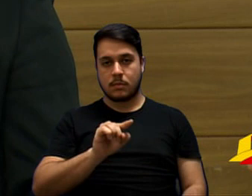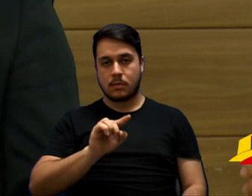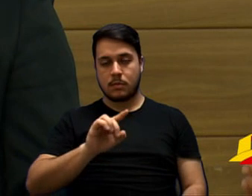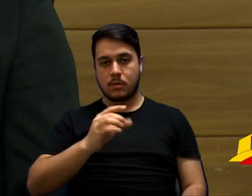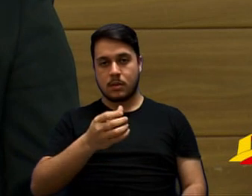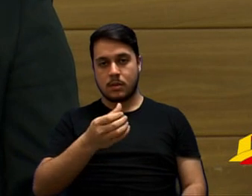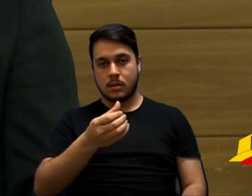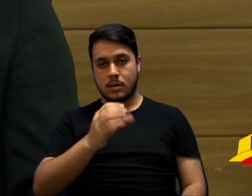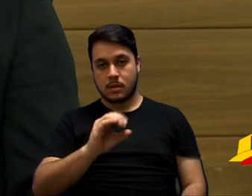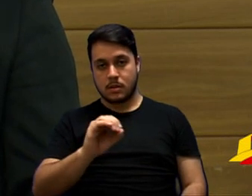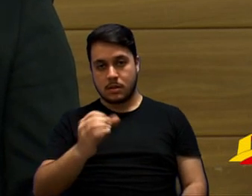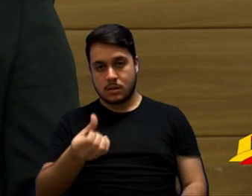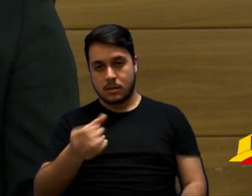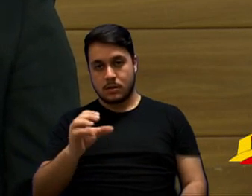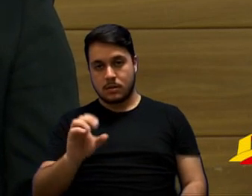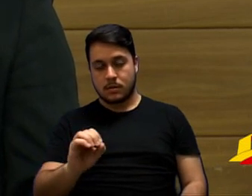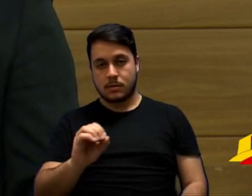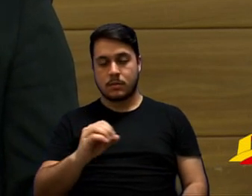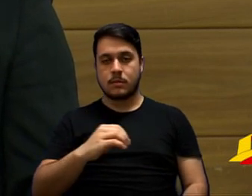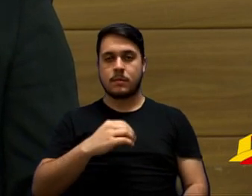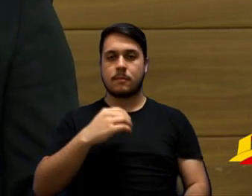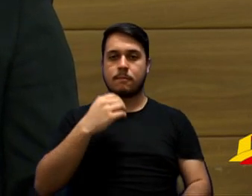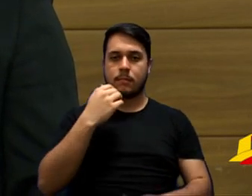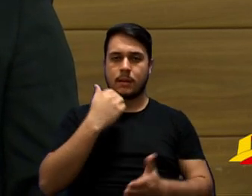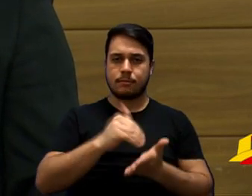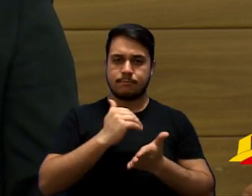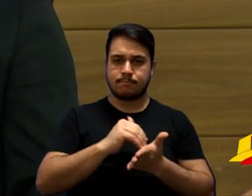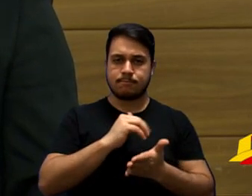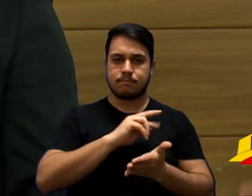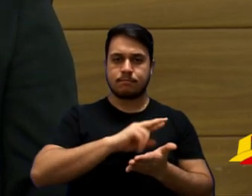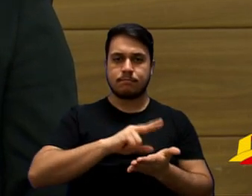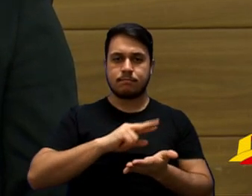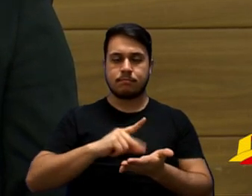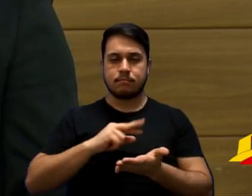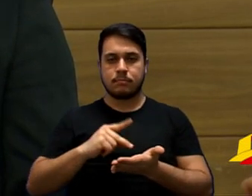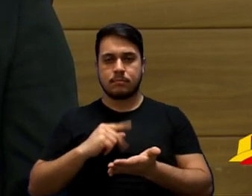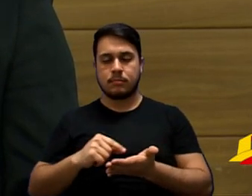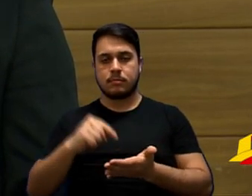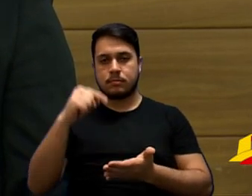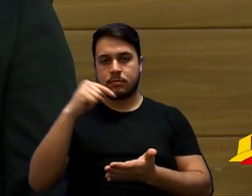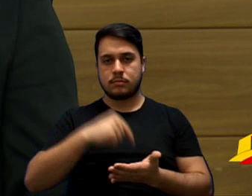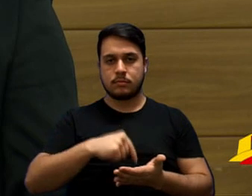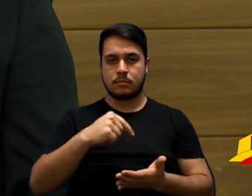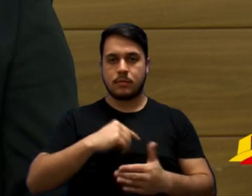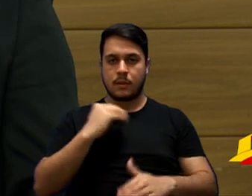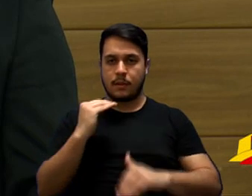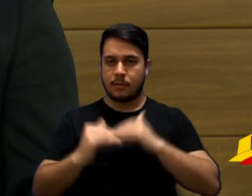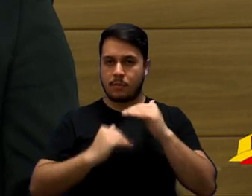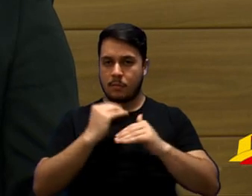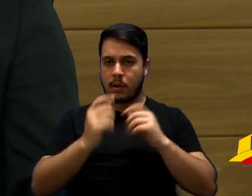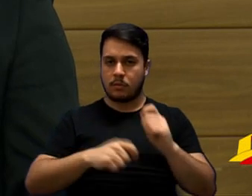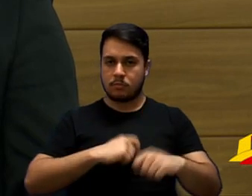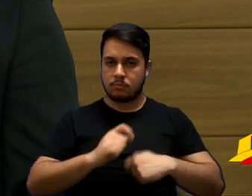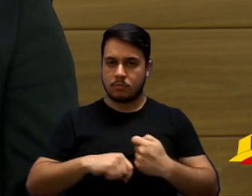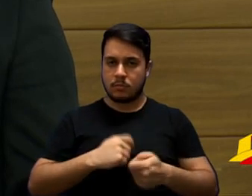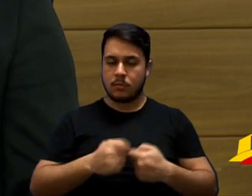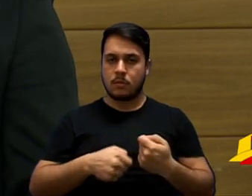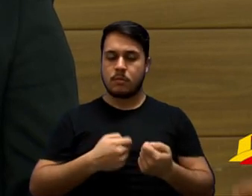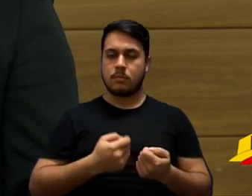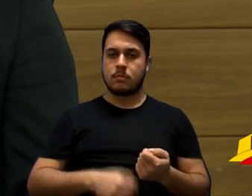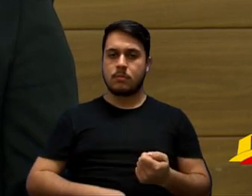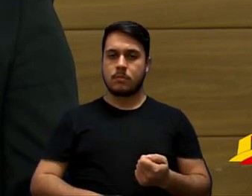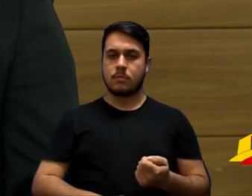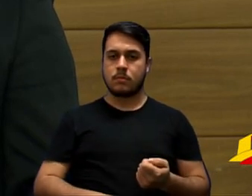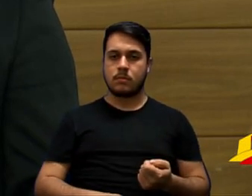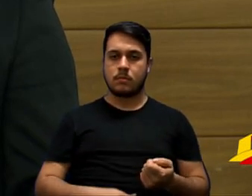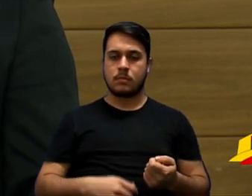inclui outras secretarias nessa conversa além do meio ambiente não incluir a fazenda inclui desenvolvimento econômico é uma conversa que como